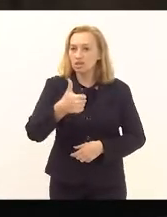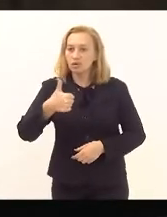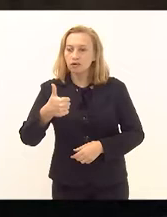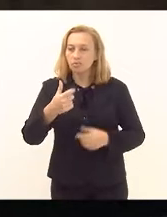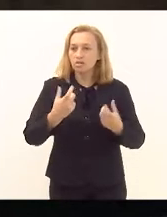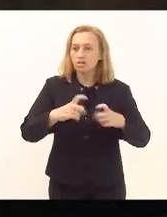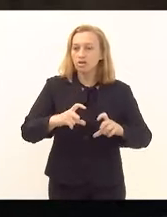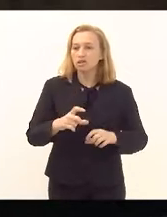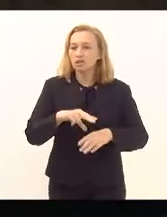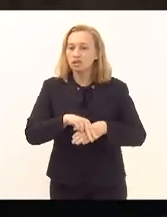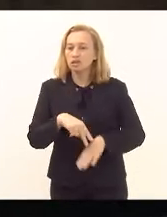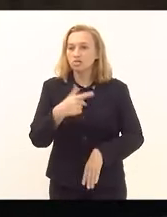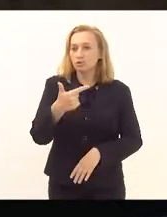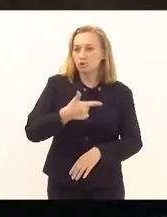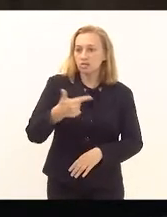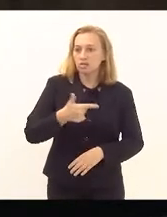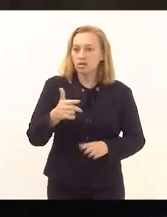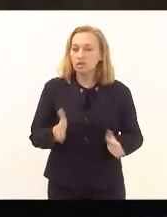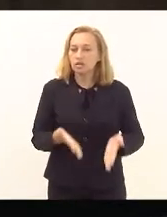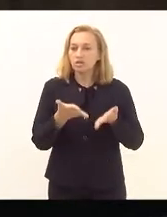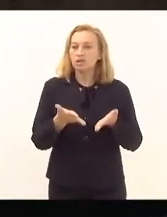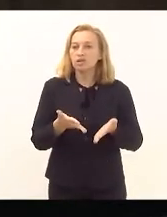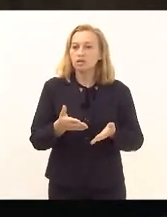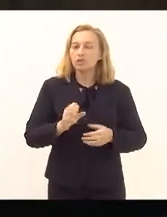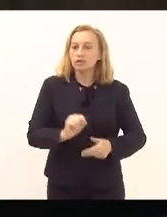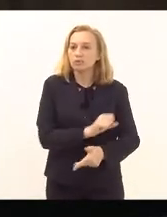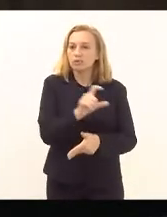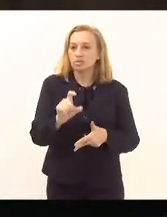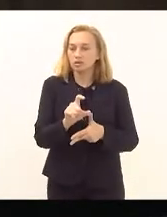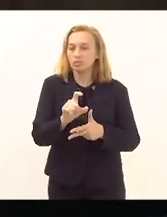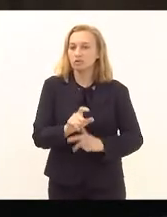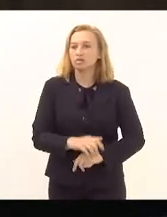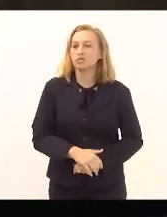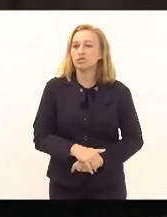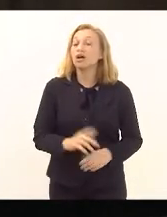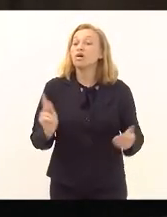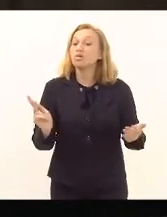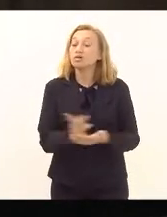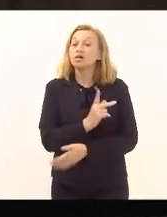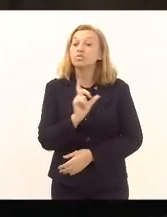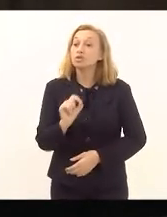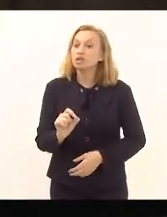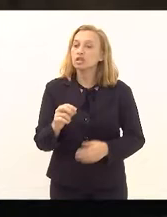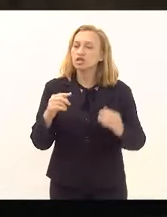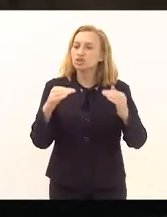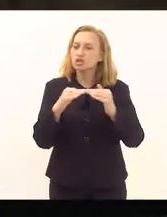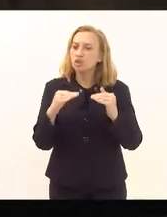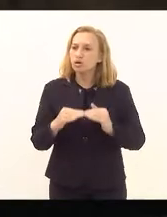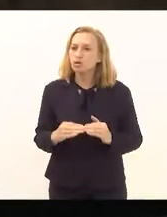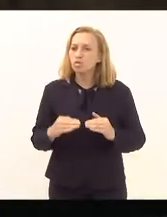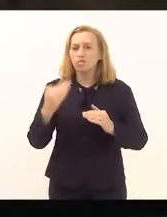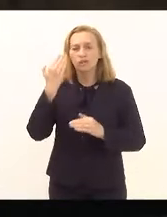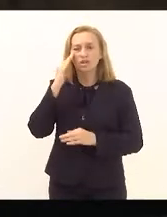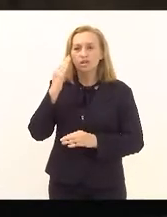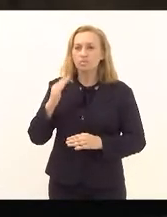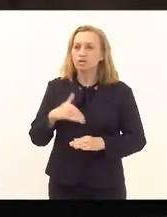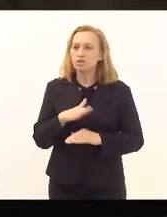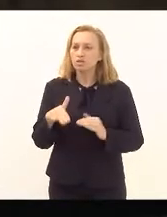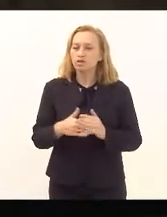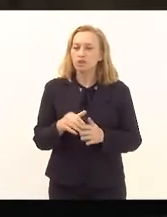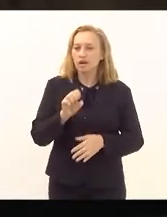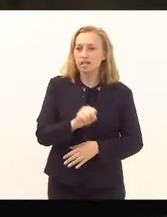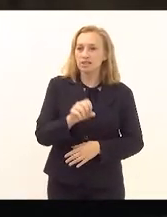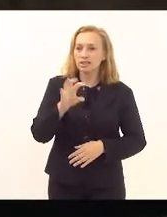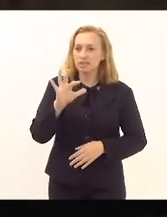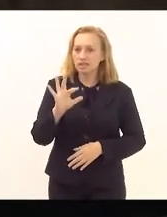2, que trata da iniciativa exclusiva do Poder Executivo. Ocorre que, de acordo com o entendimento pacífico do